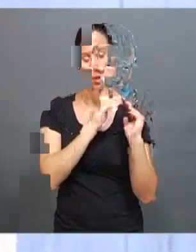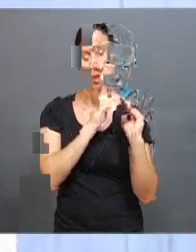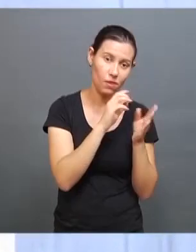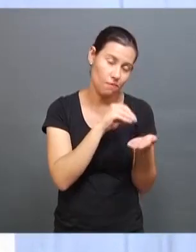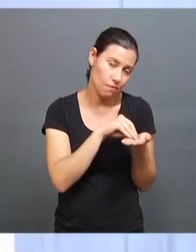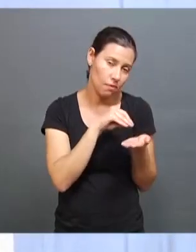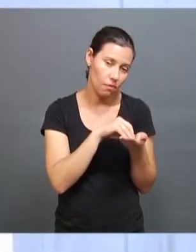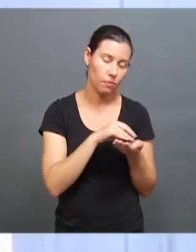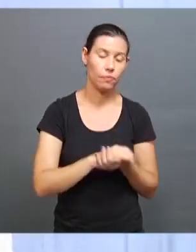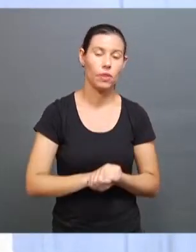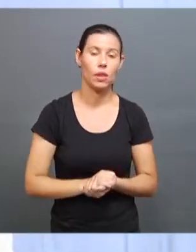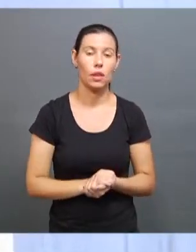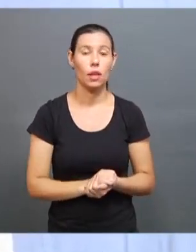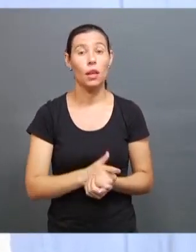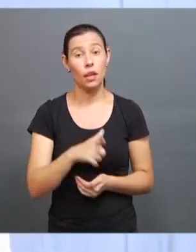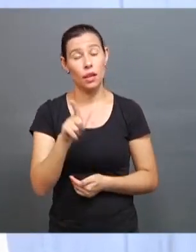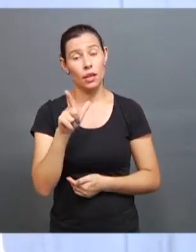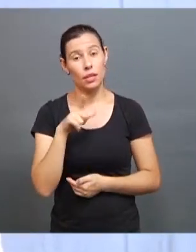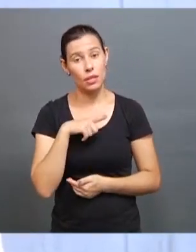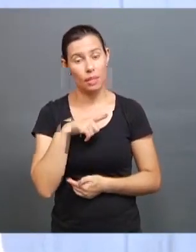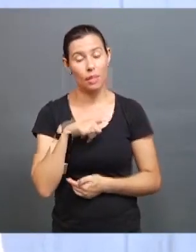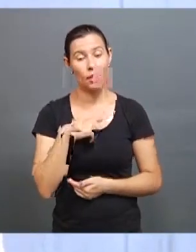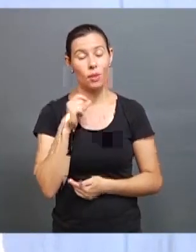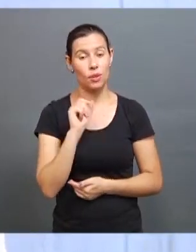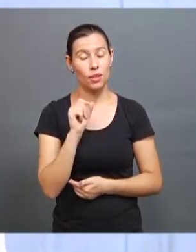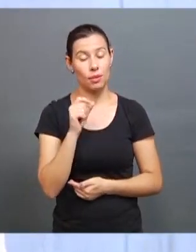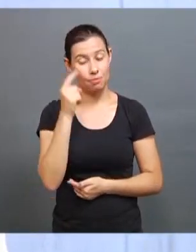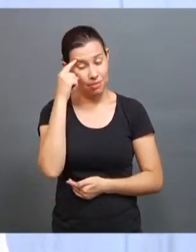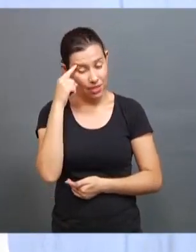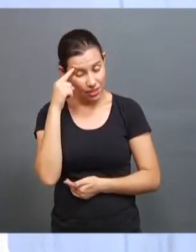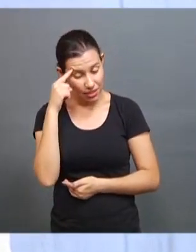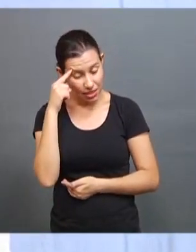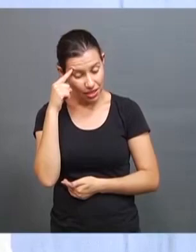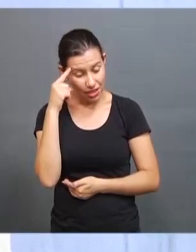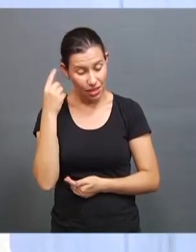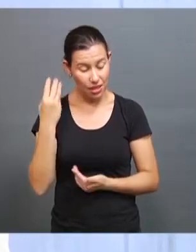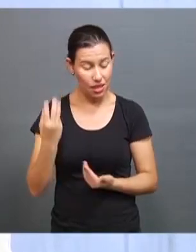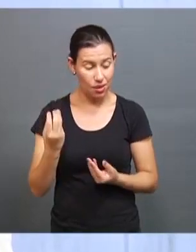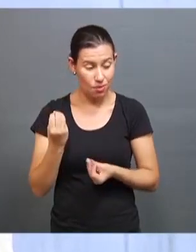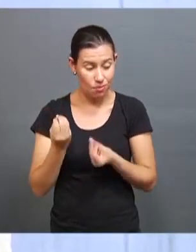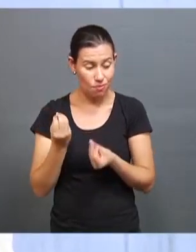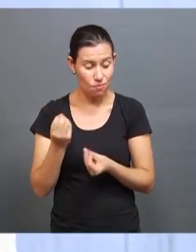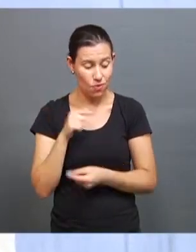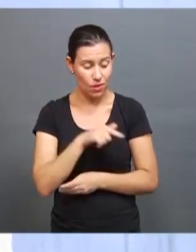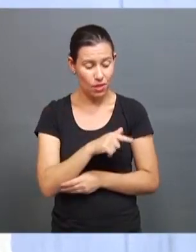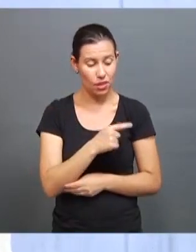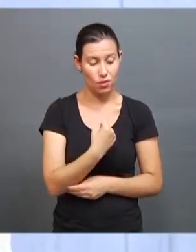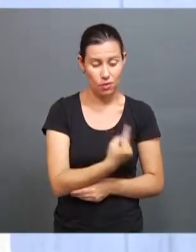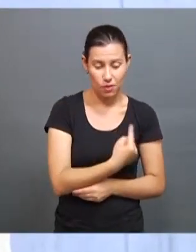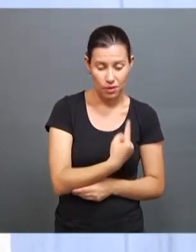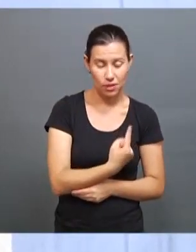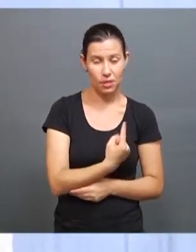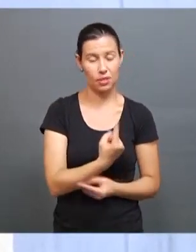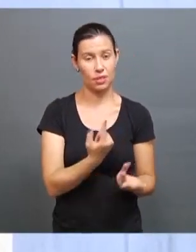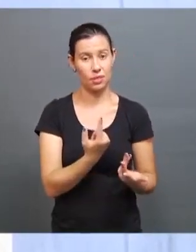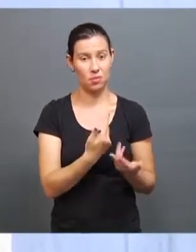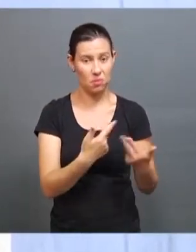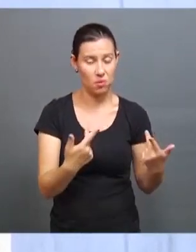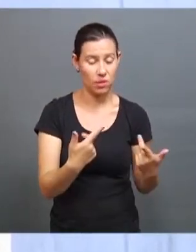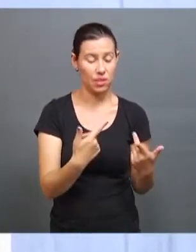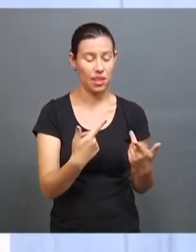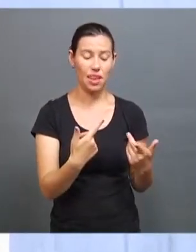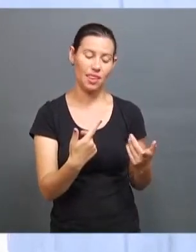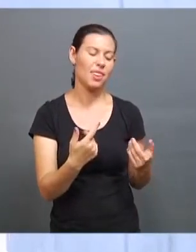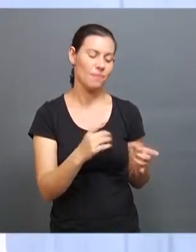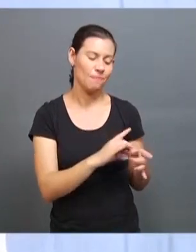A gente começa a ter essa aprovação de o nosso filho pode tudo, né? Uhum. E aí